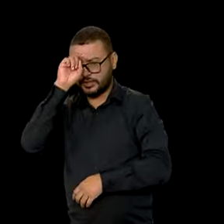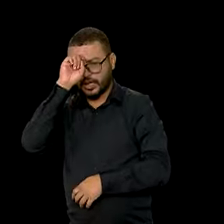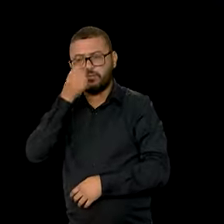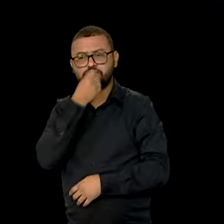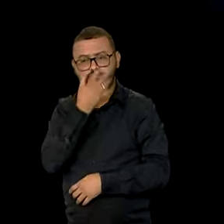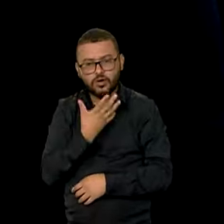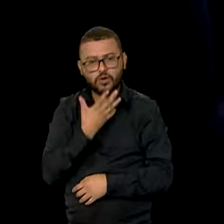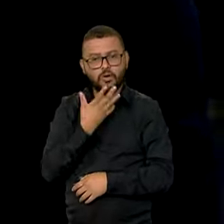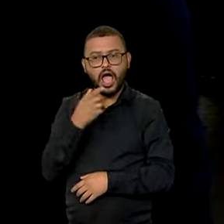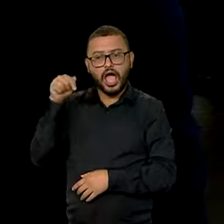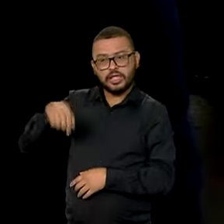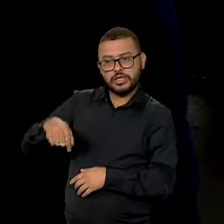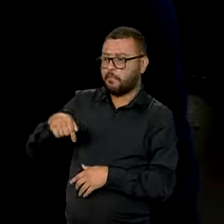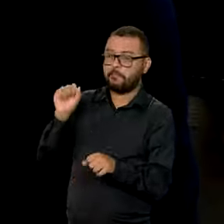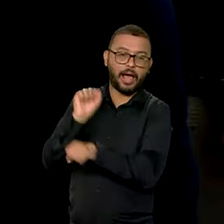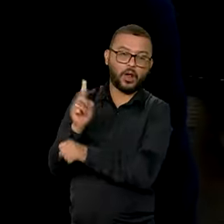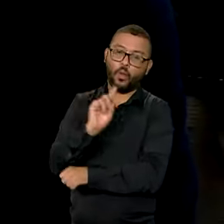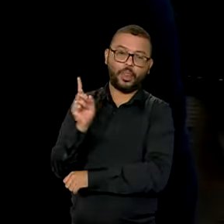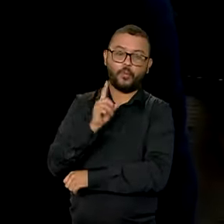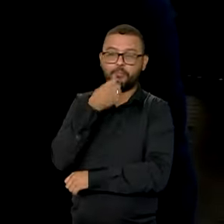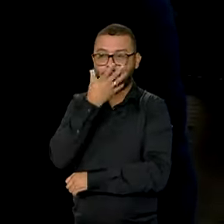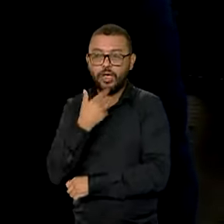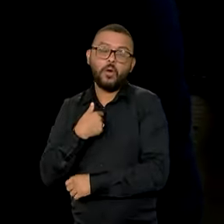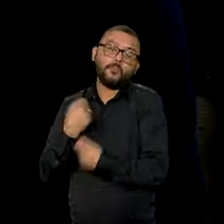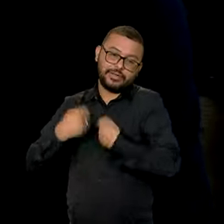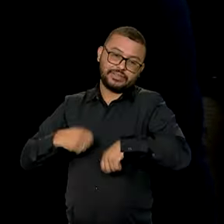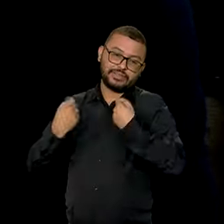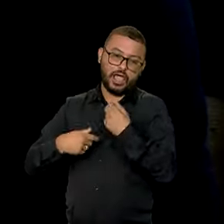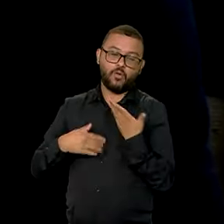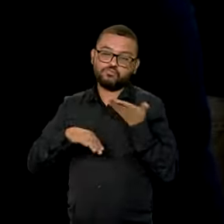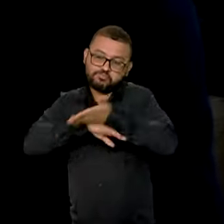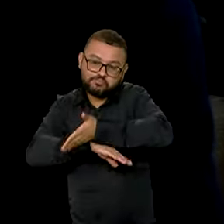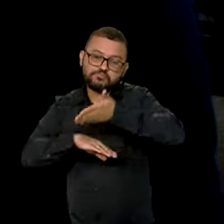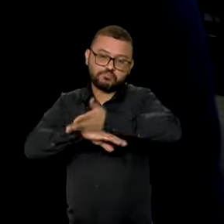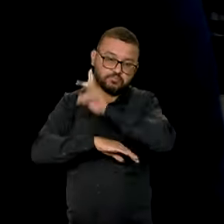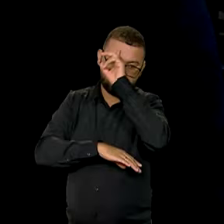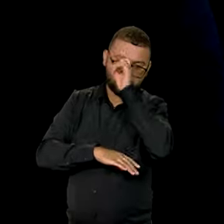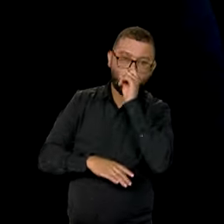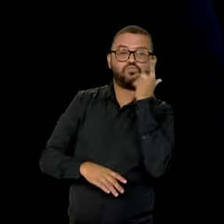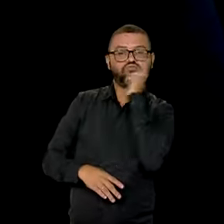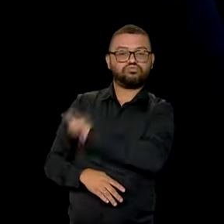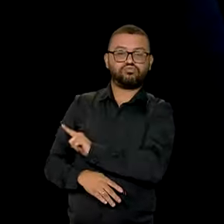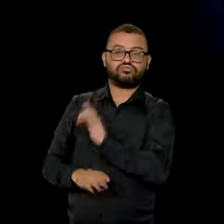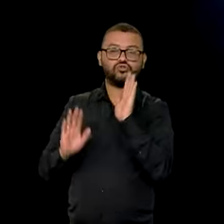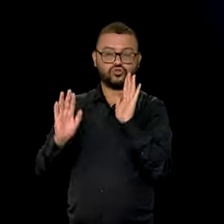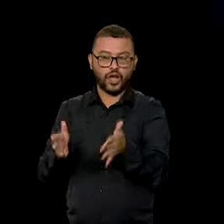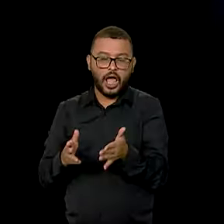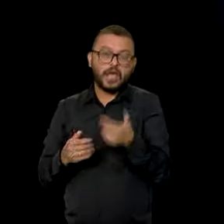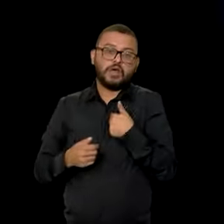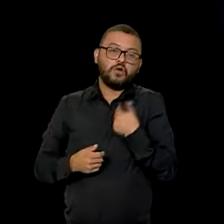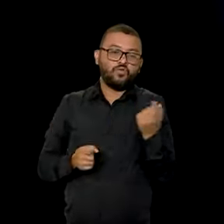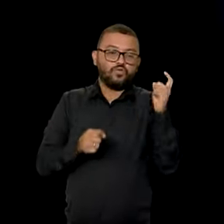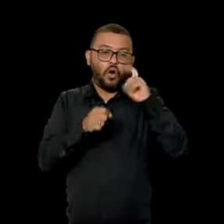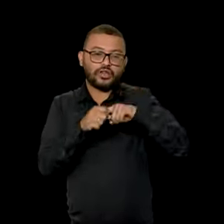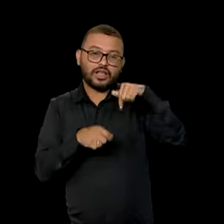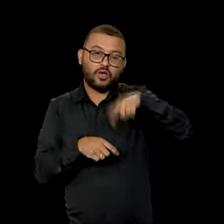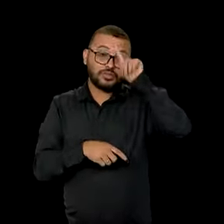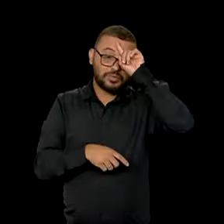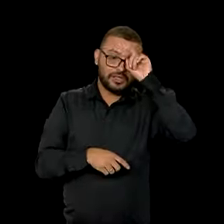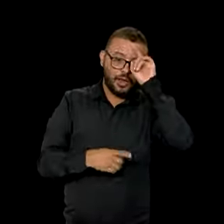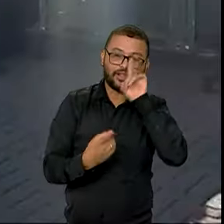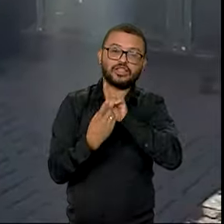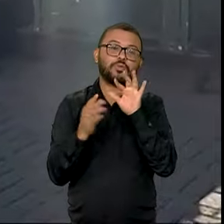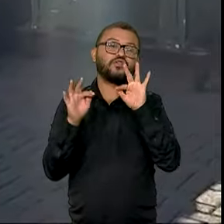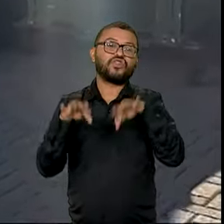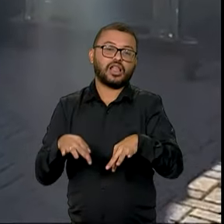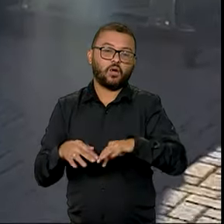Gente, não parou de jeito nenhum. Tudo que eu precisei, sempre fui atendido. E estou retornando aqui para o atendimento